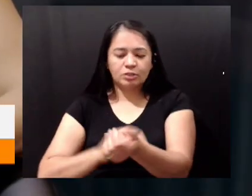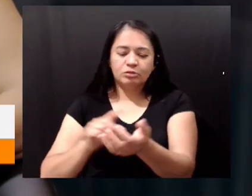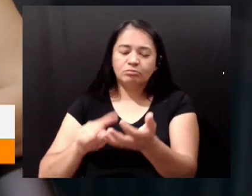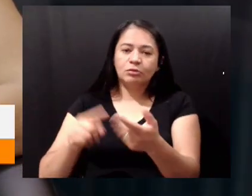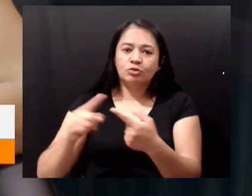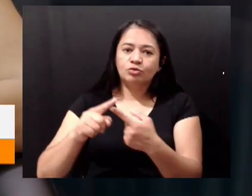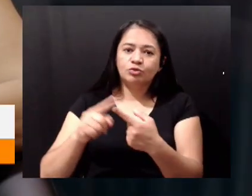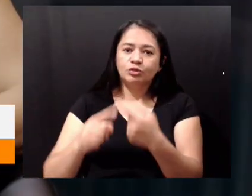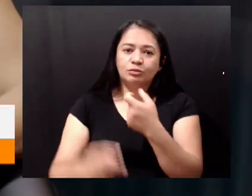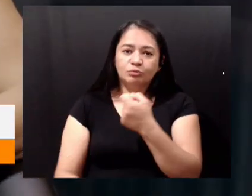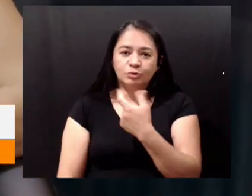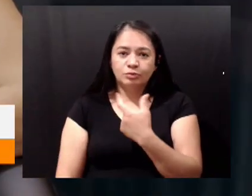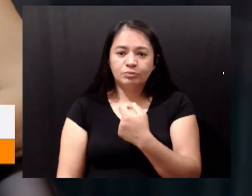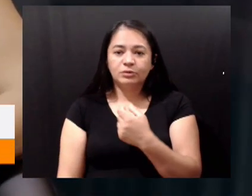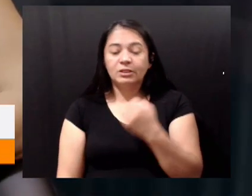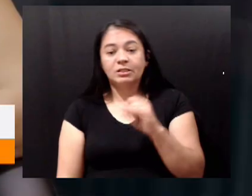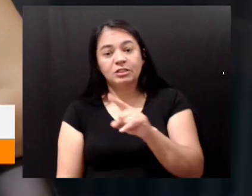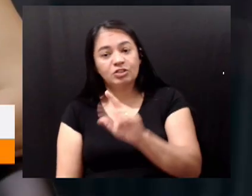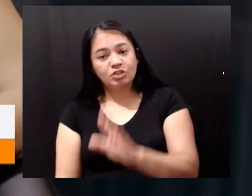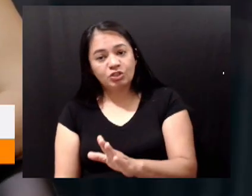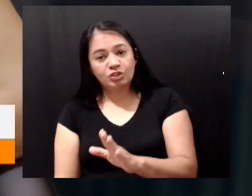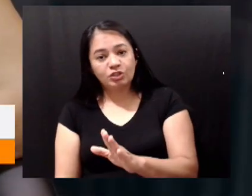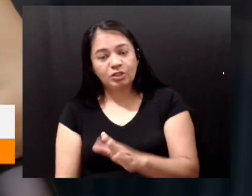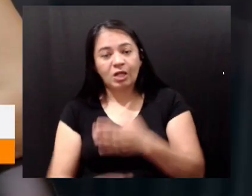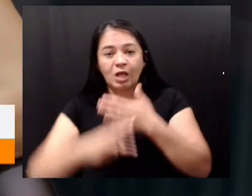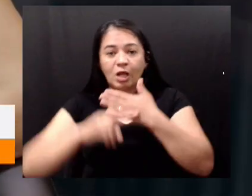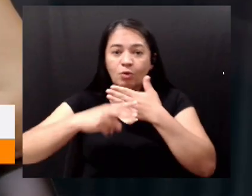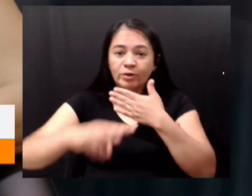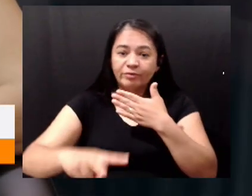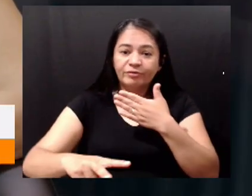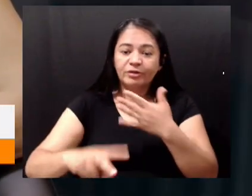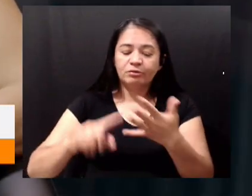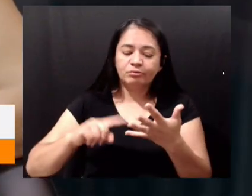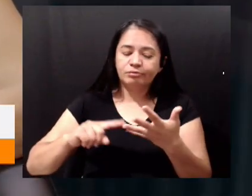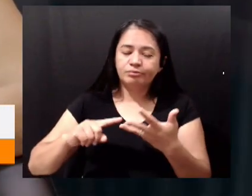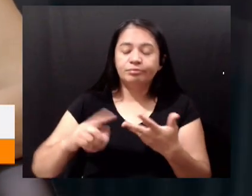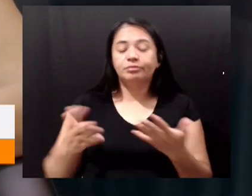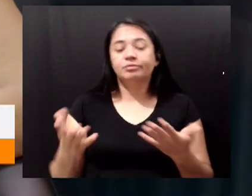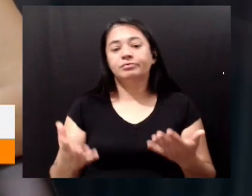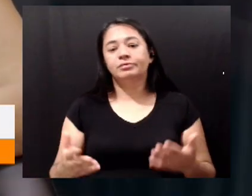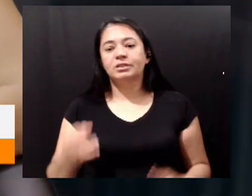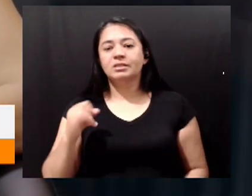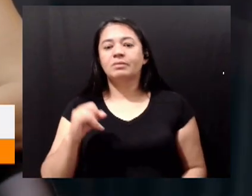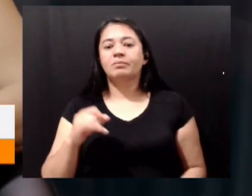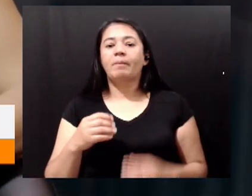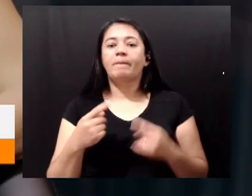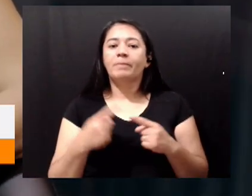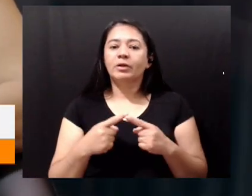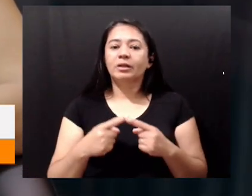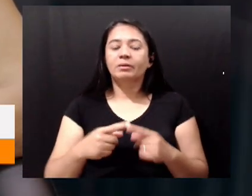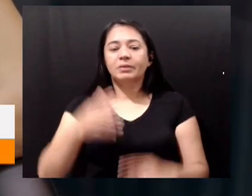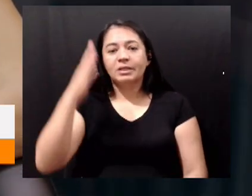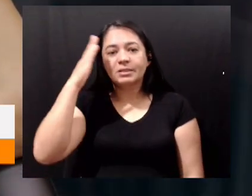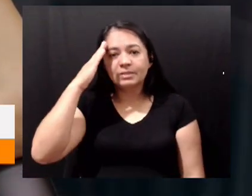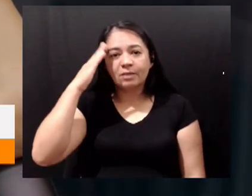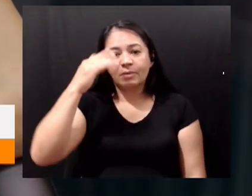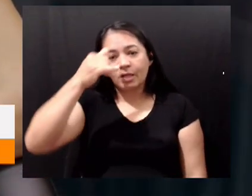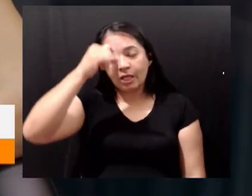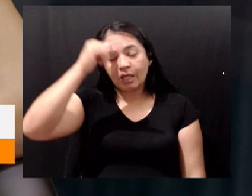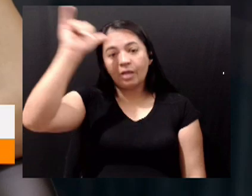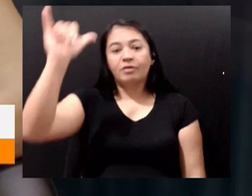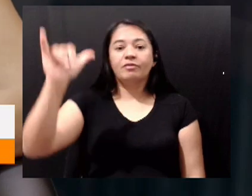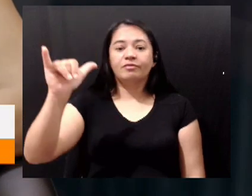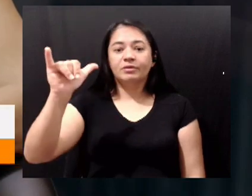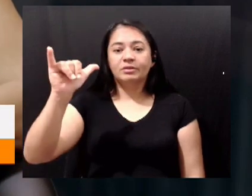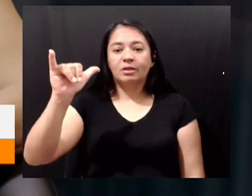medicação, se você já teve algum efeito colateral, algum tipo de medicação, justamente para poder evitar esse tipo de